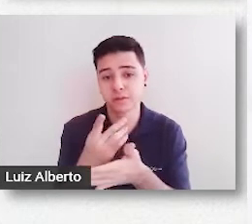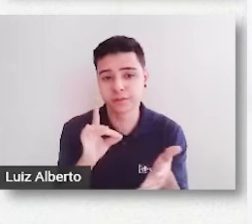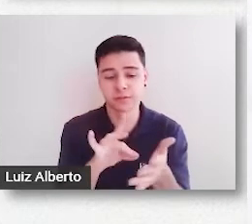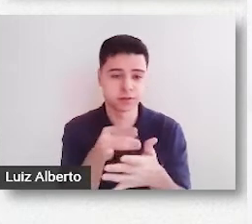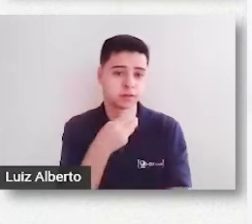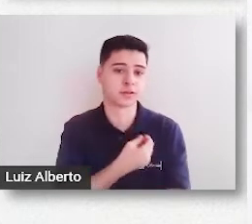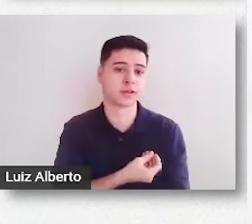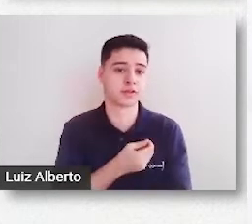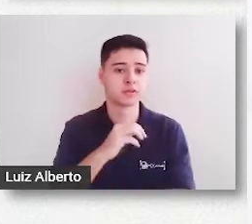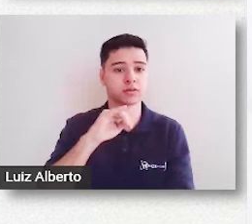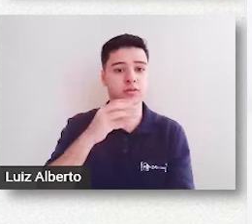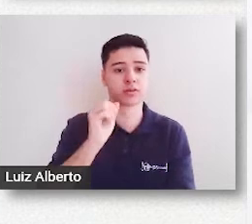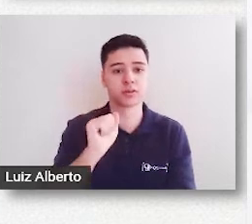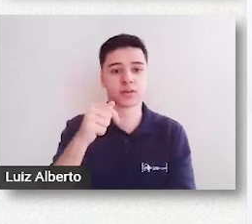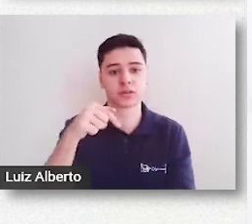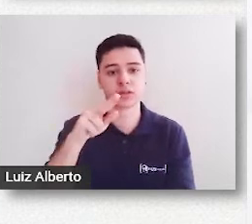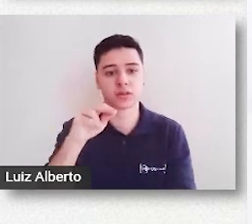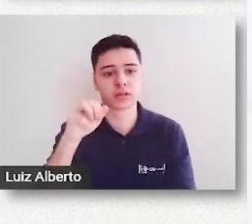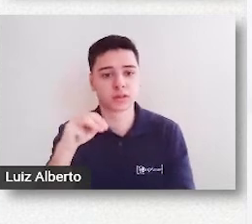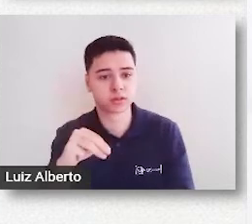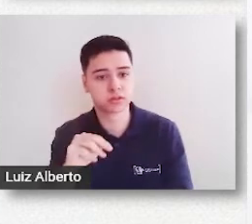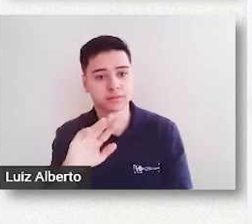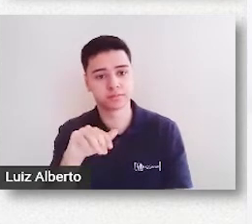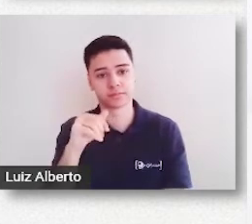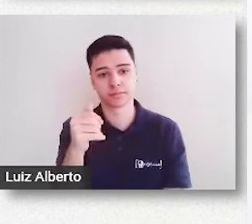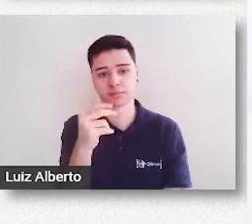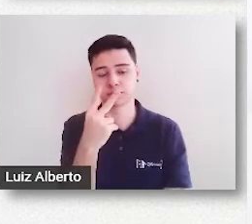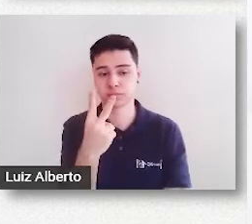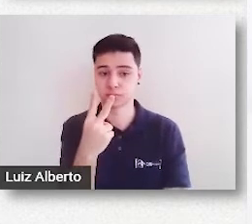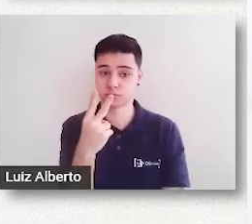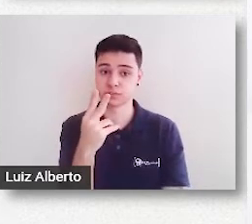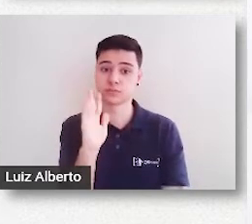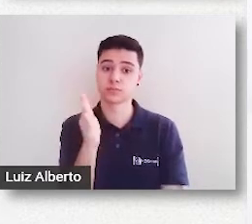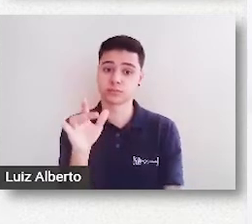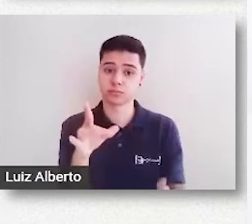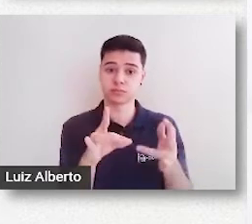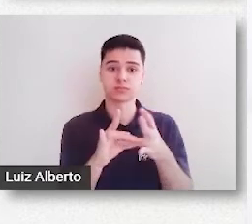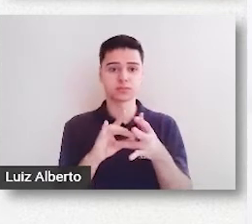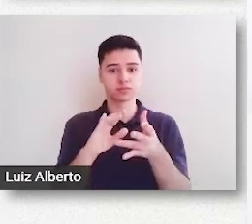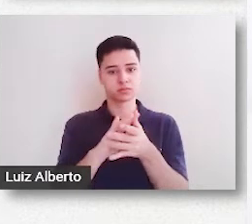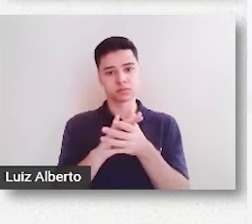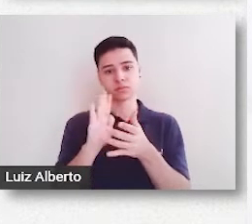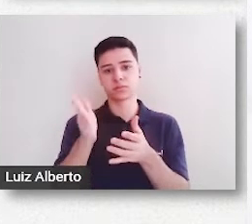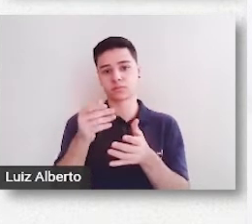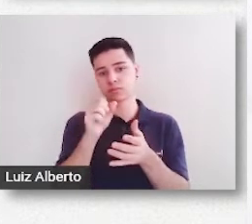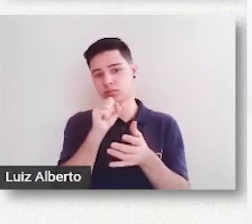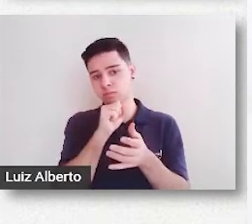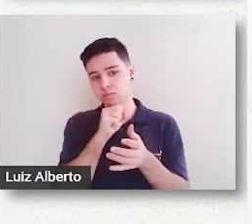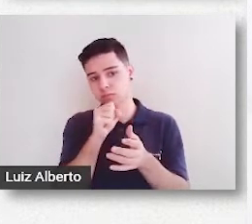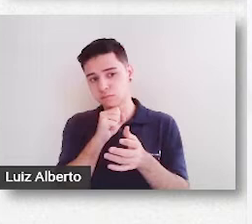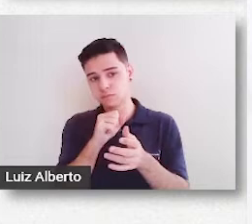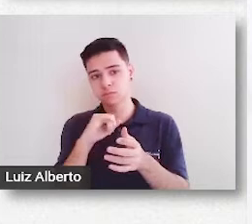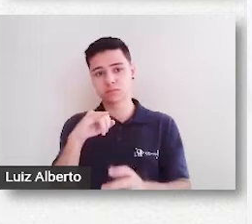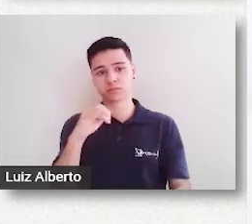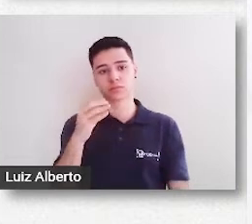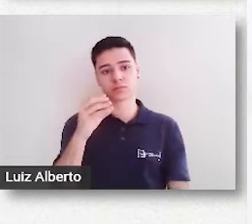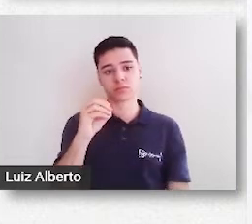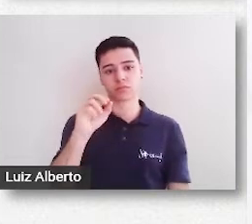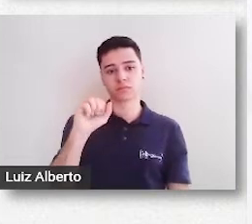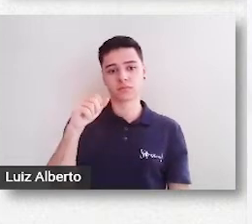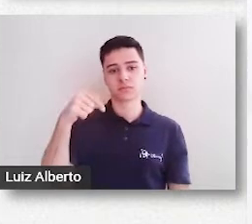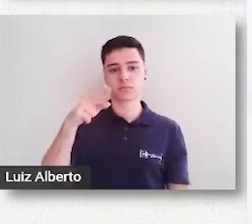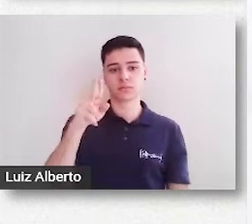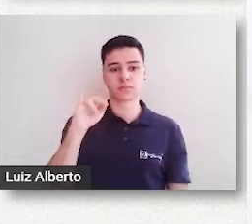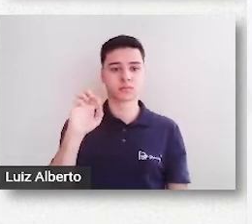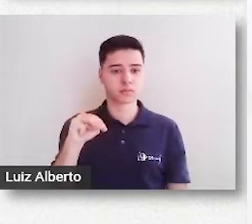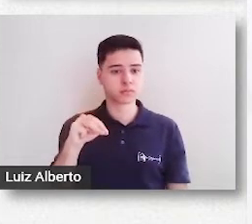Joaquim. Né? Então, ele e Ana, né, os dois casados, os dois já em idade avançada, por isso que nós vamos ver que Joaquim geralmente é representado como